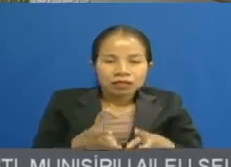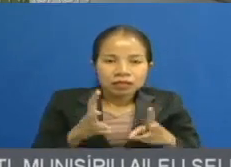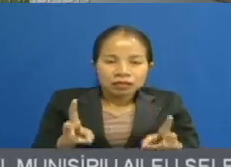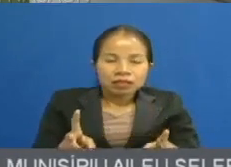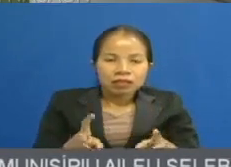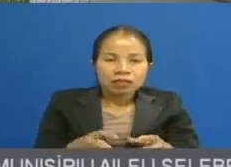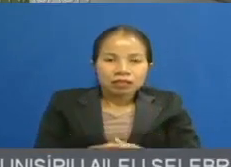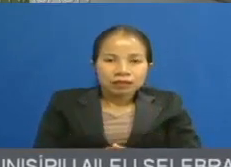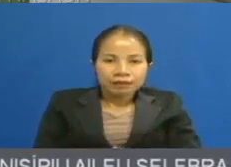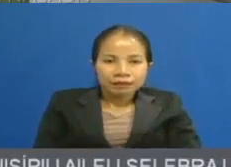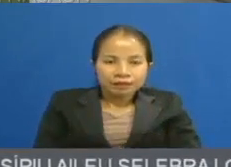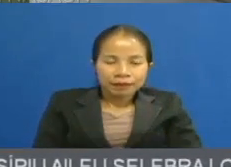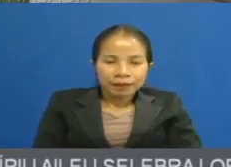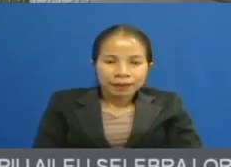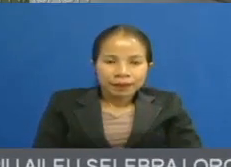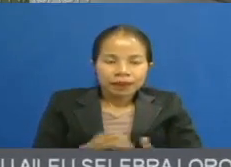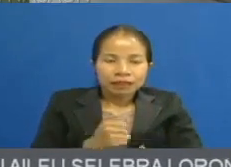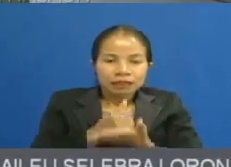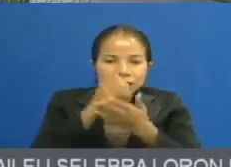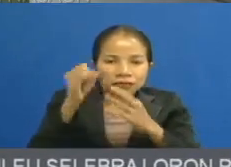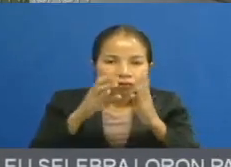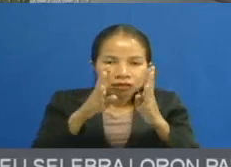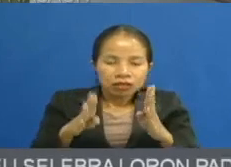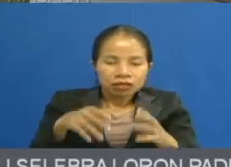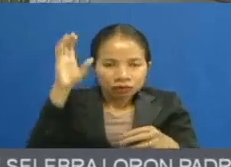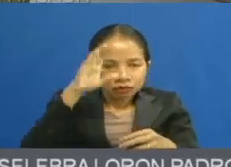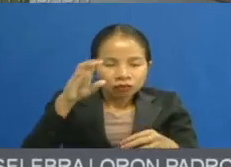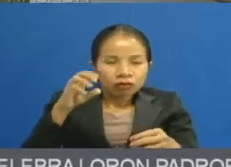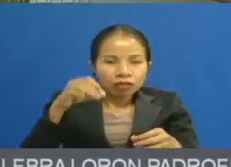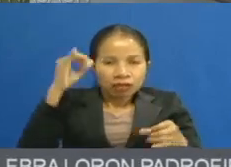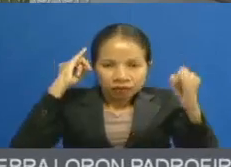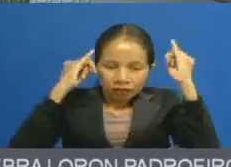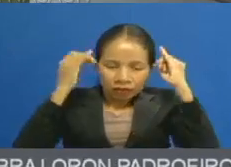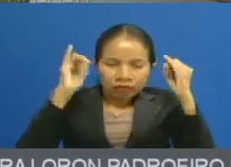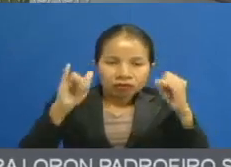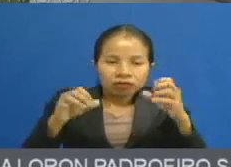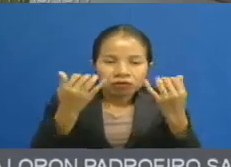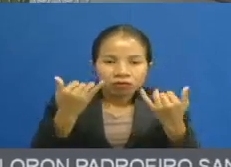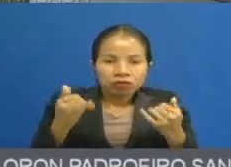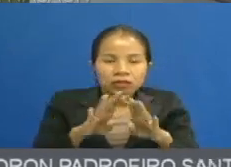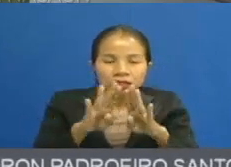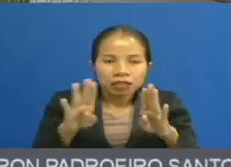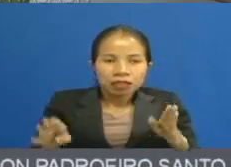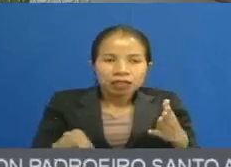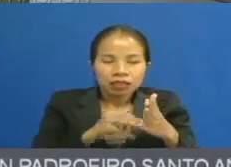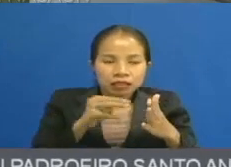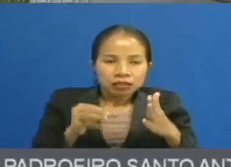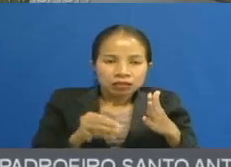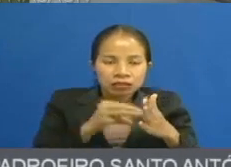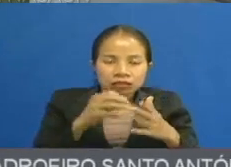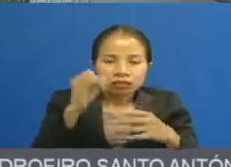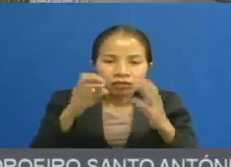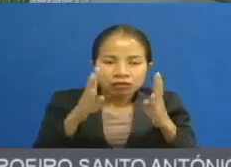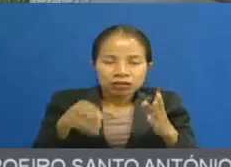acontece, andau e nema ka facilita jornalista Sira, hori babuca informação Sira nune, ou então lança uma boletim, história Sira bem, mas jornalista Sira